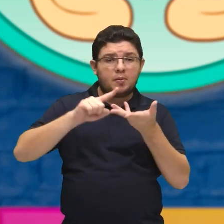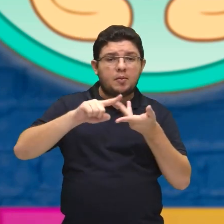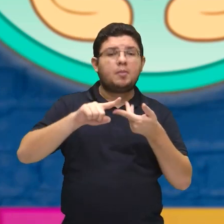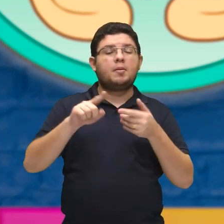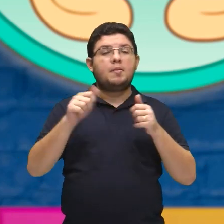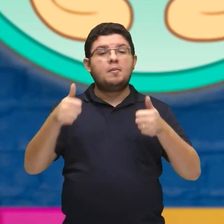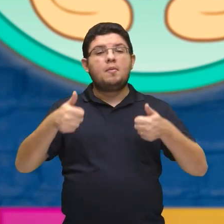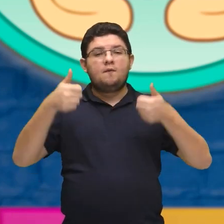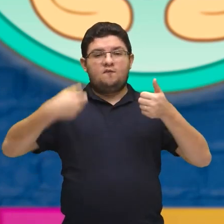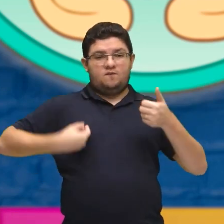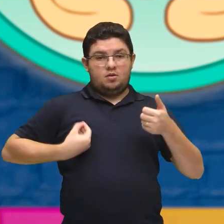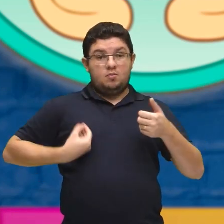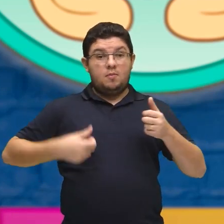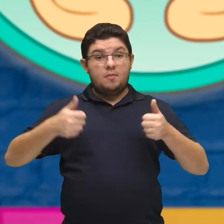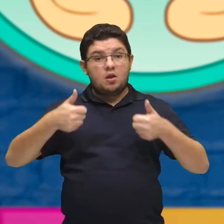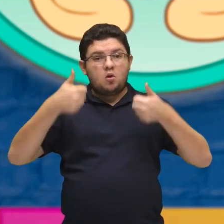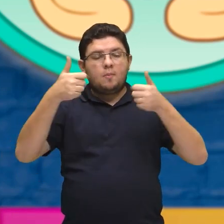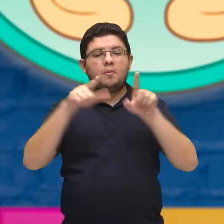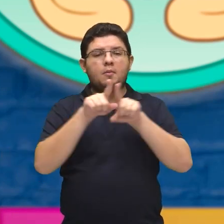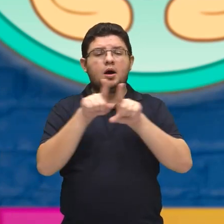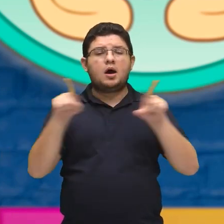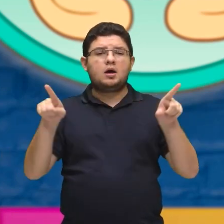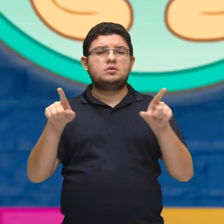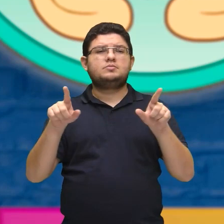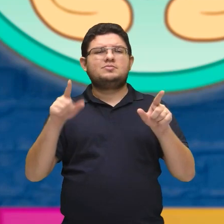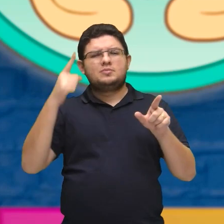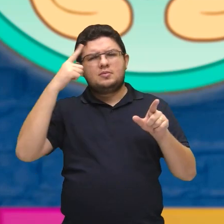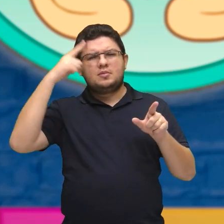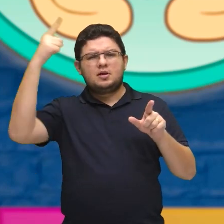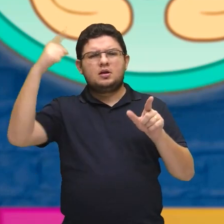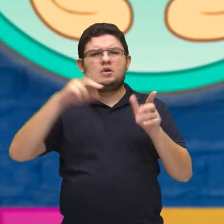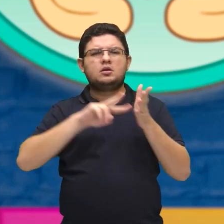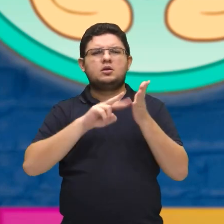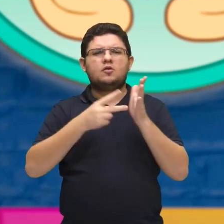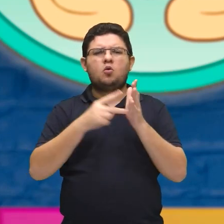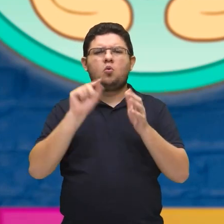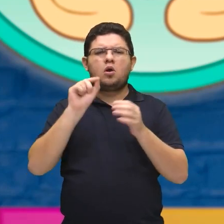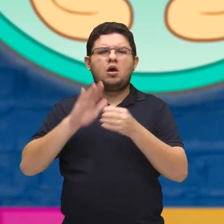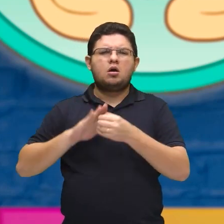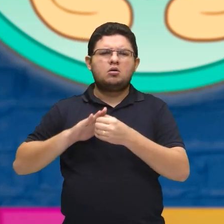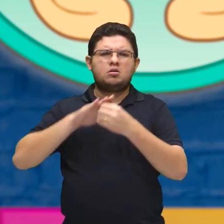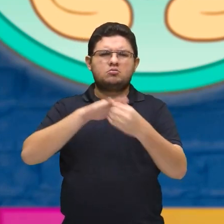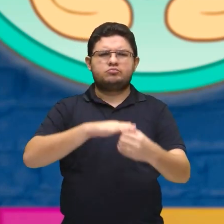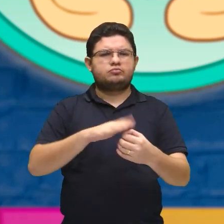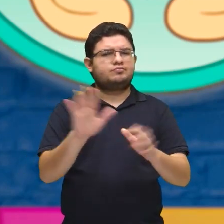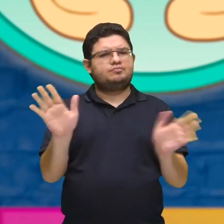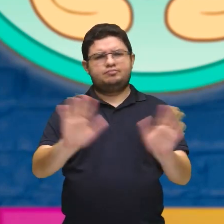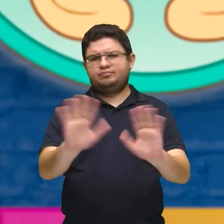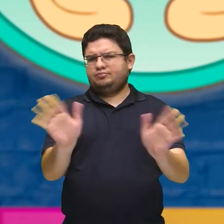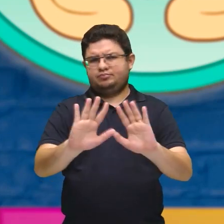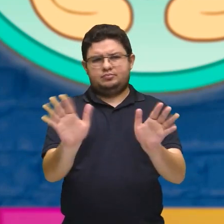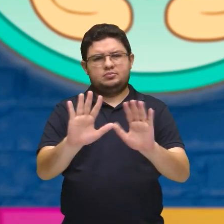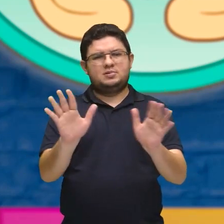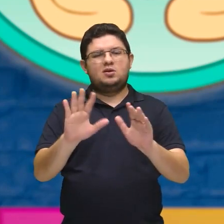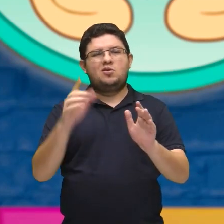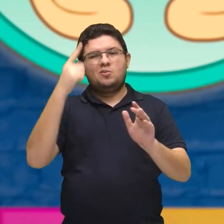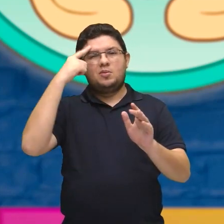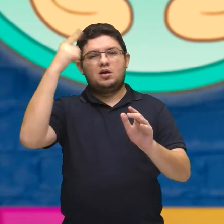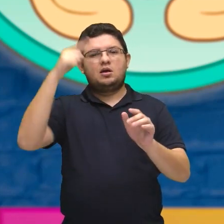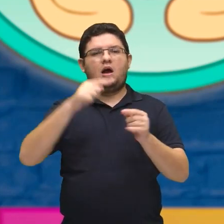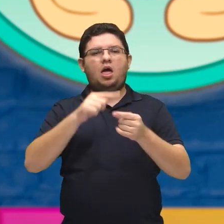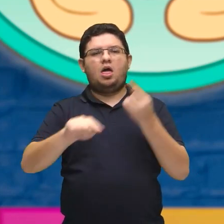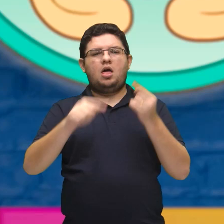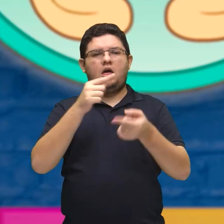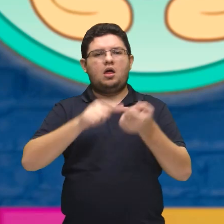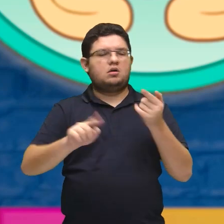vida. Mas isso não significa que ela tenha que ser insultada, porque ela está fora dos padrões daquela escola, tá